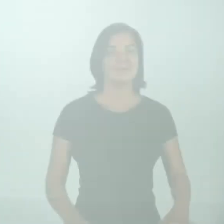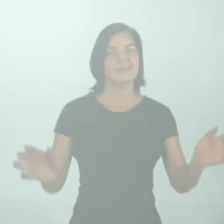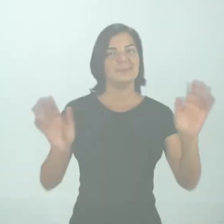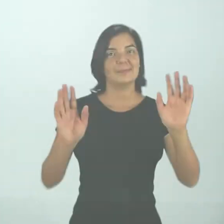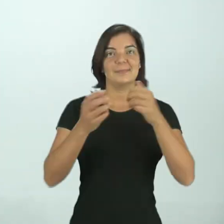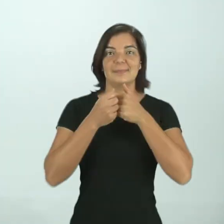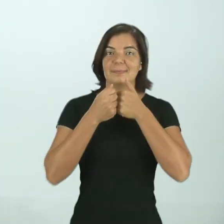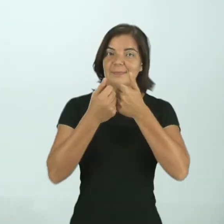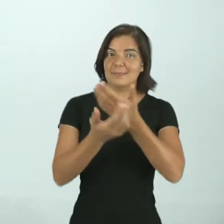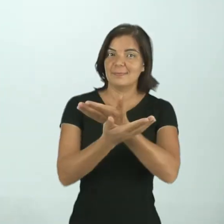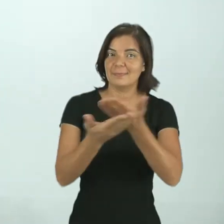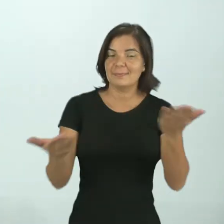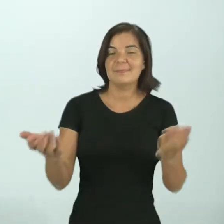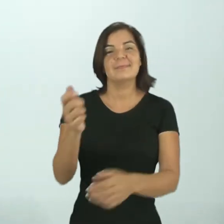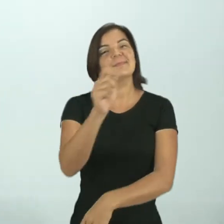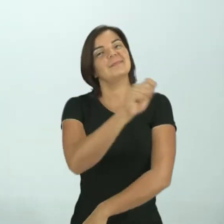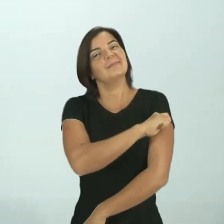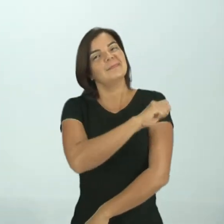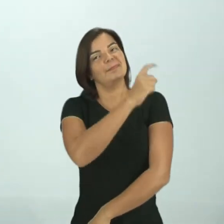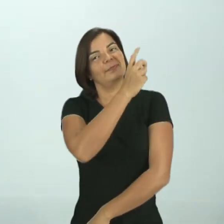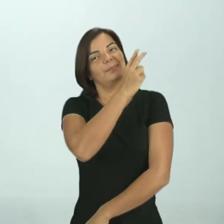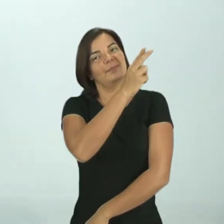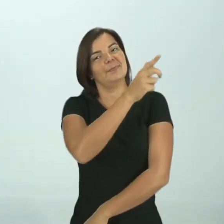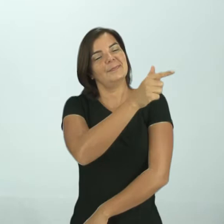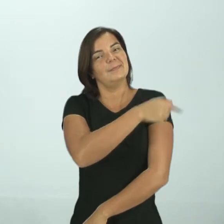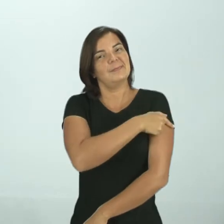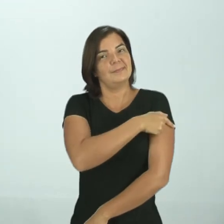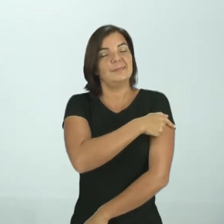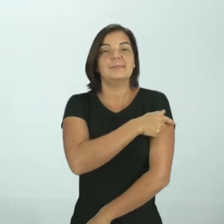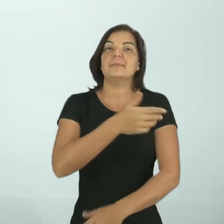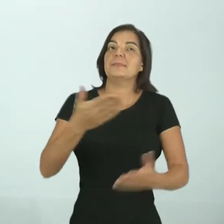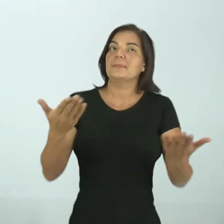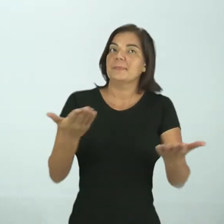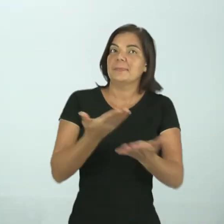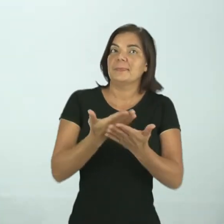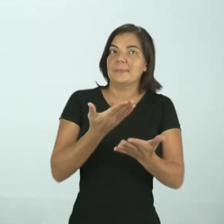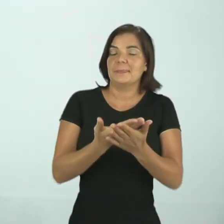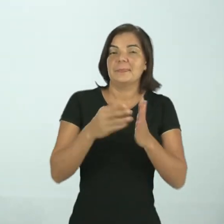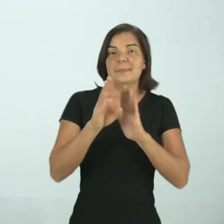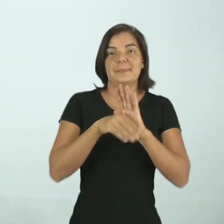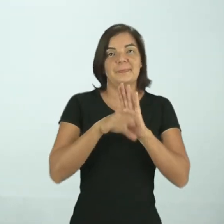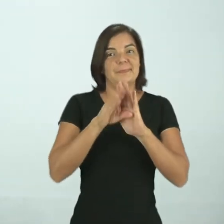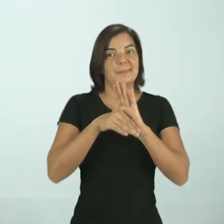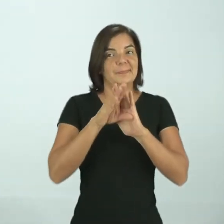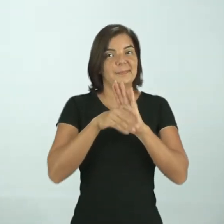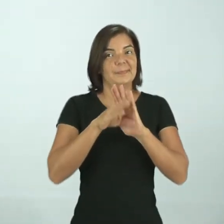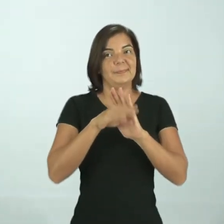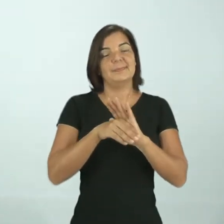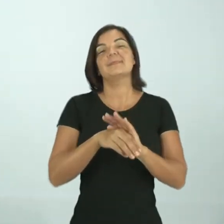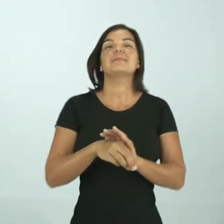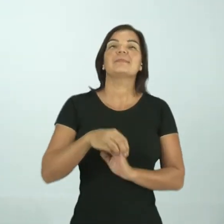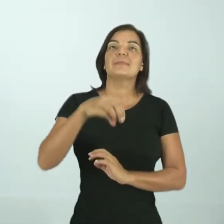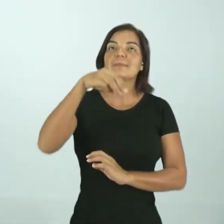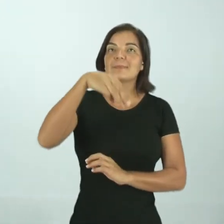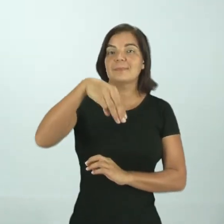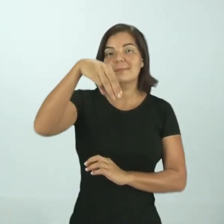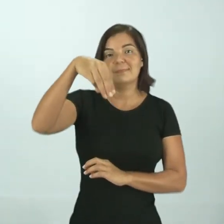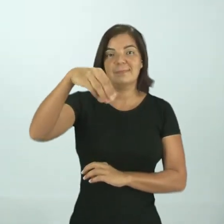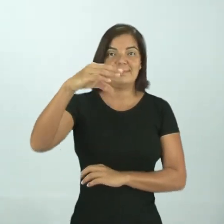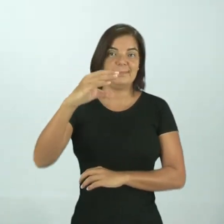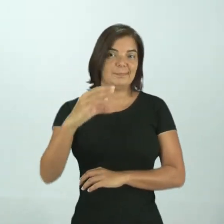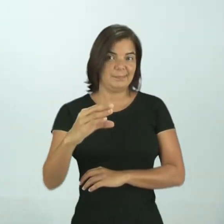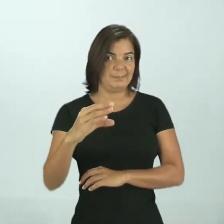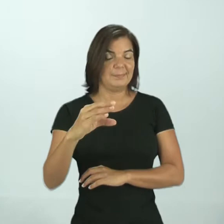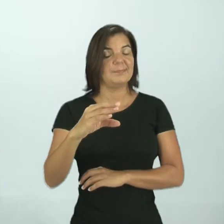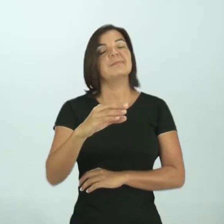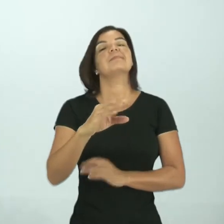Olá, tudo bem com você, aluno do 7º ano? Hoje vamos para mais uma aula sobre o conteúdo aí, de mínimo múltiplo comum,